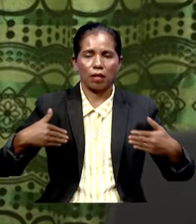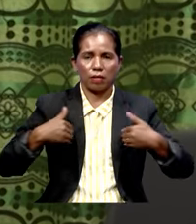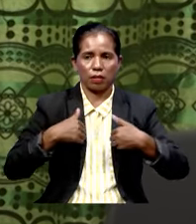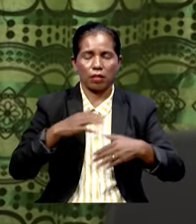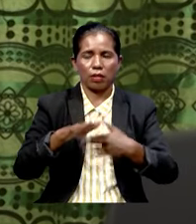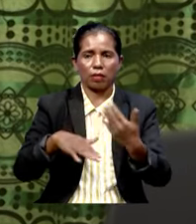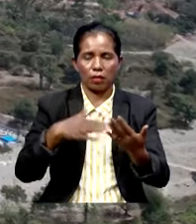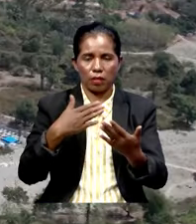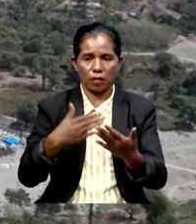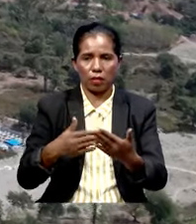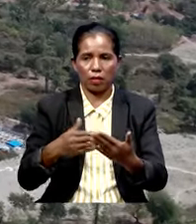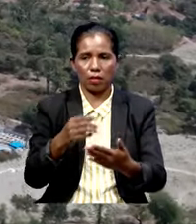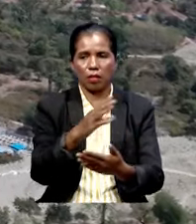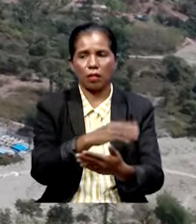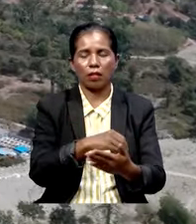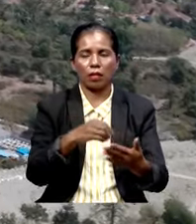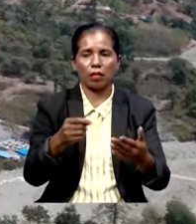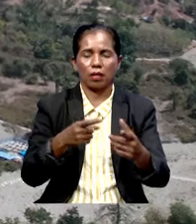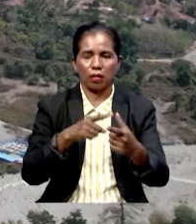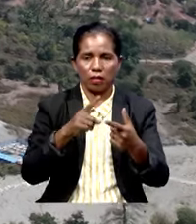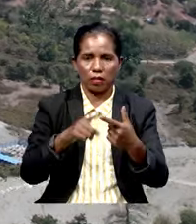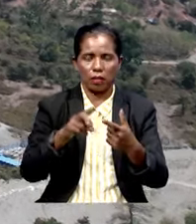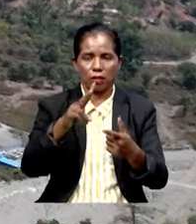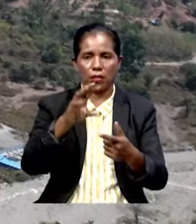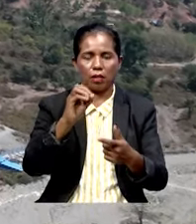numero 6/2020.